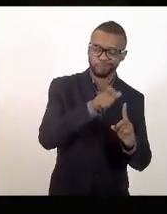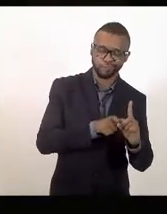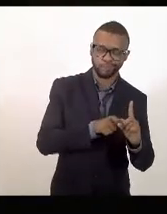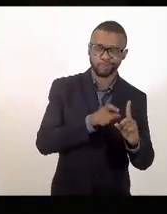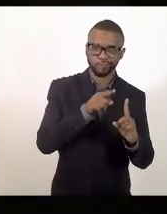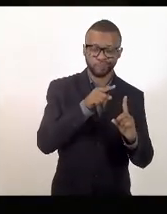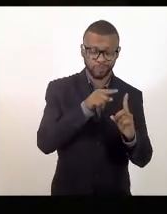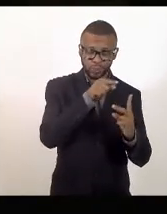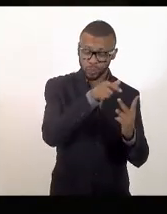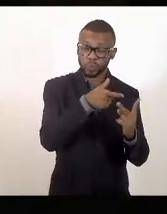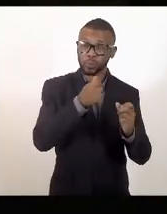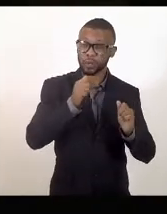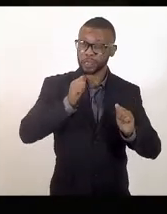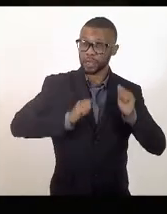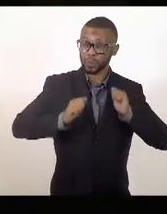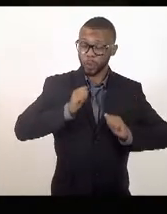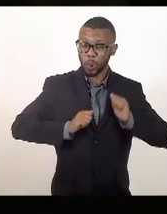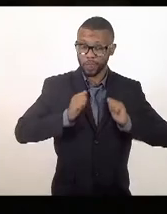dos atores